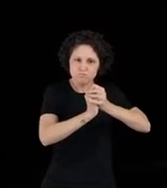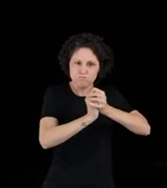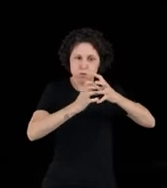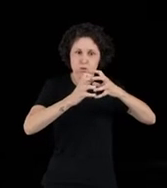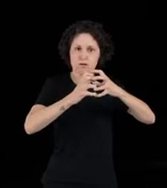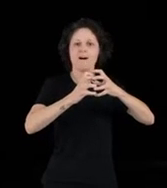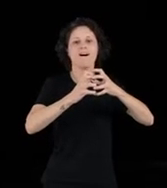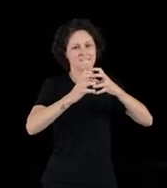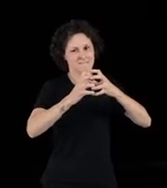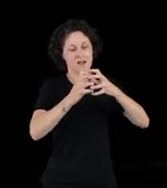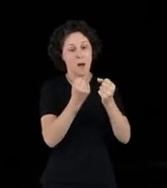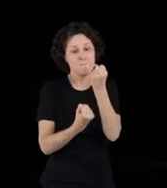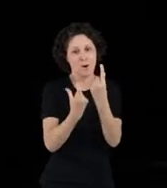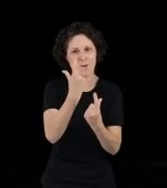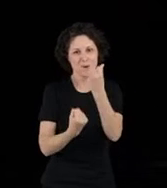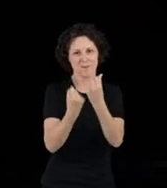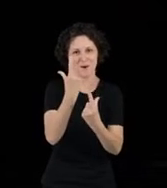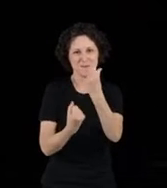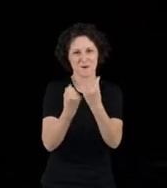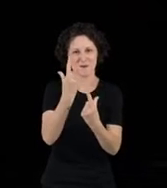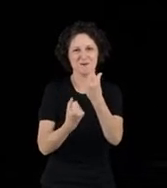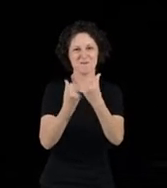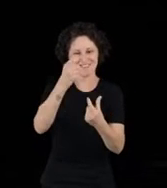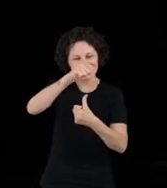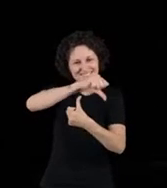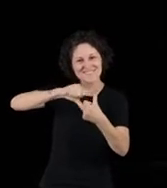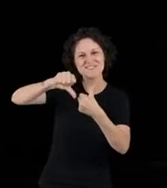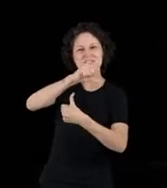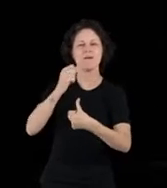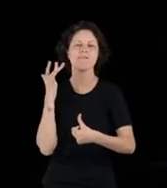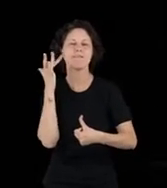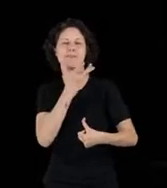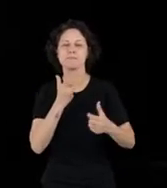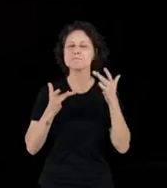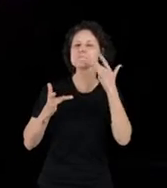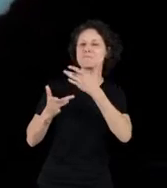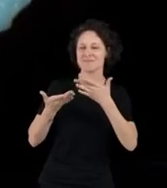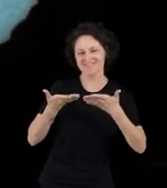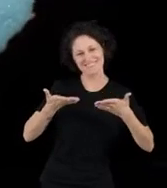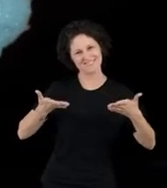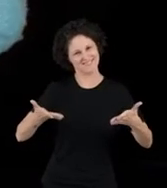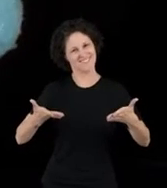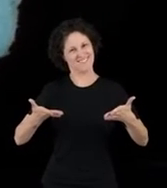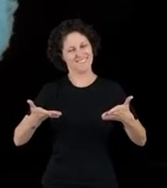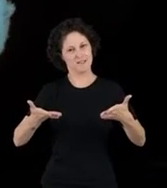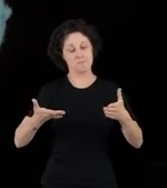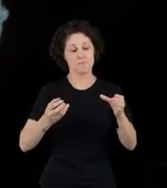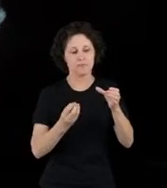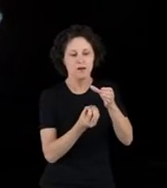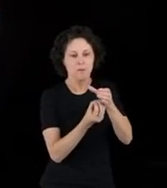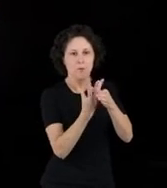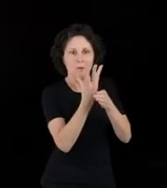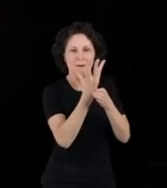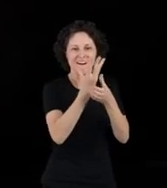expande. Assim, com a pressão feita pela água e o amido, faz com que a casca exploda. Com o rompimento da casca,